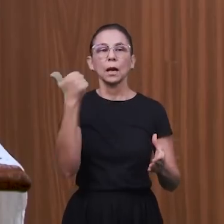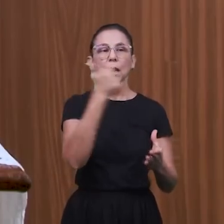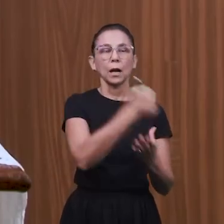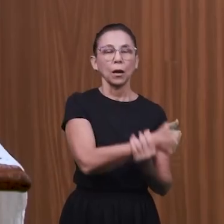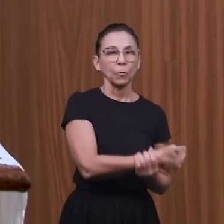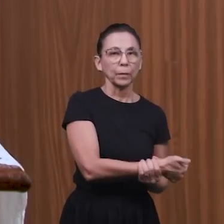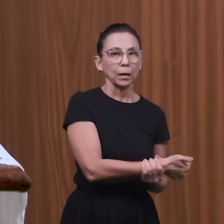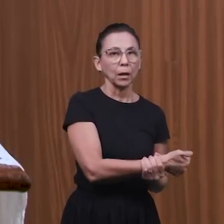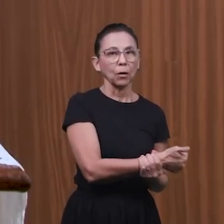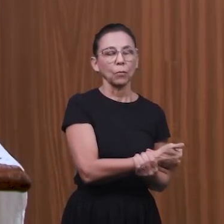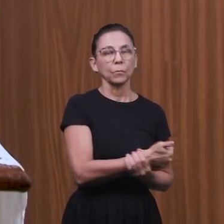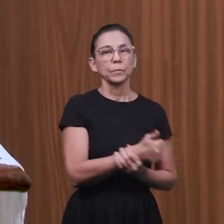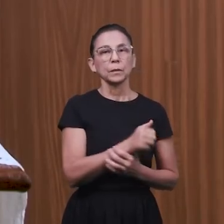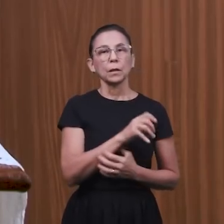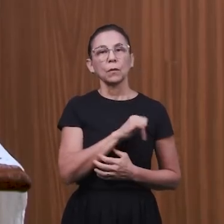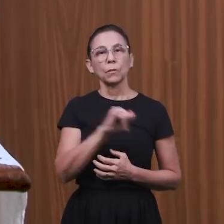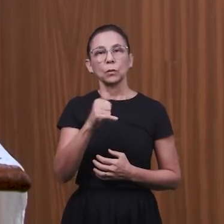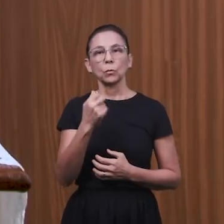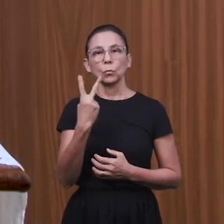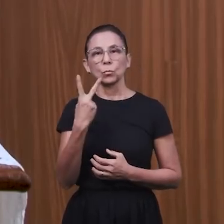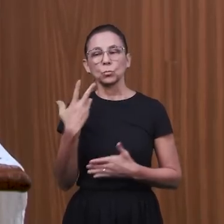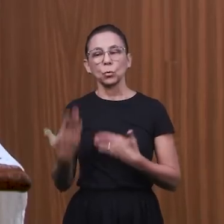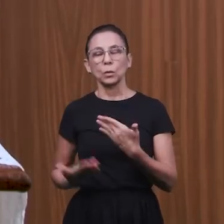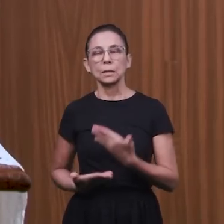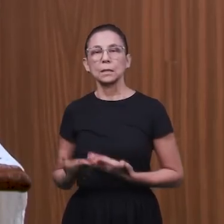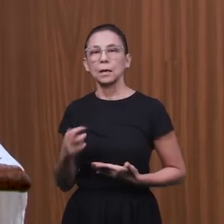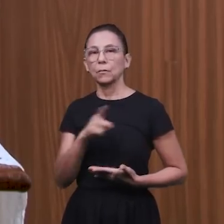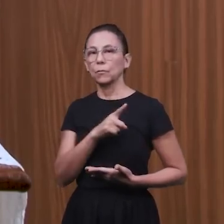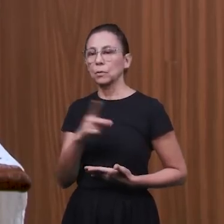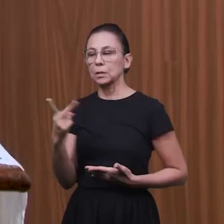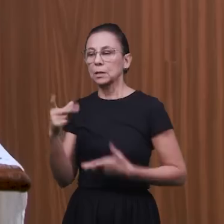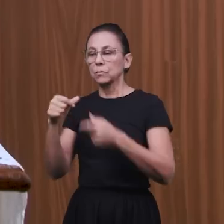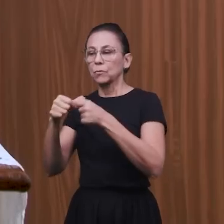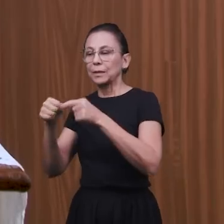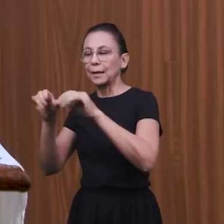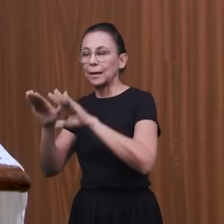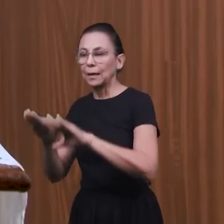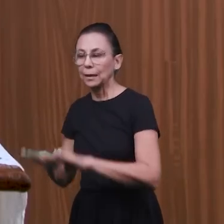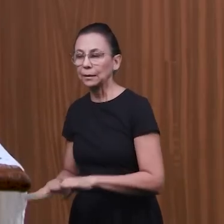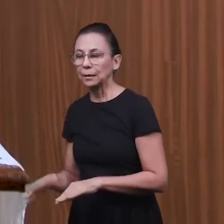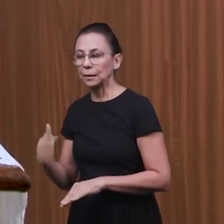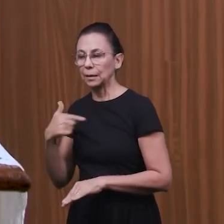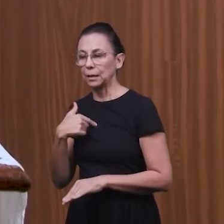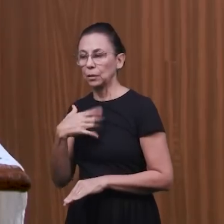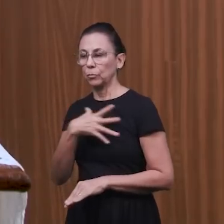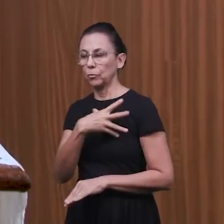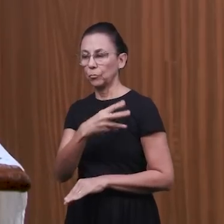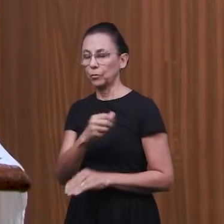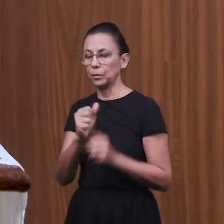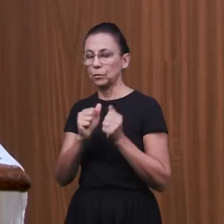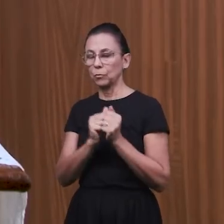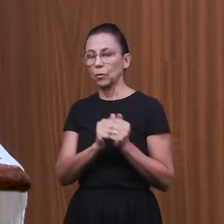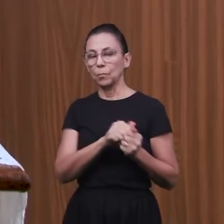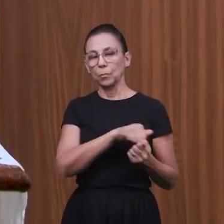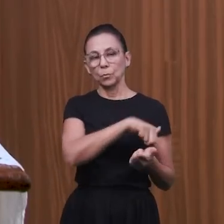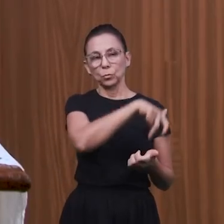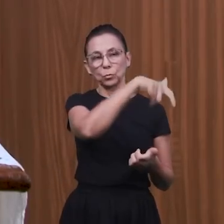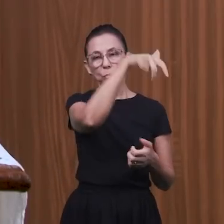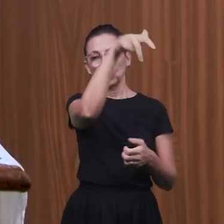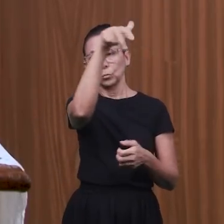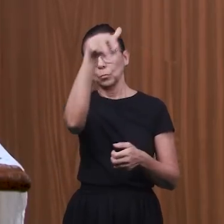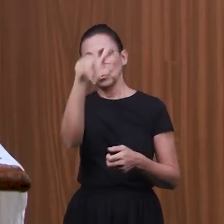retornaremos. Quando eles terminaram aquela jornada de 3 dias, e 3 dias para nós falam de quê? Morte